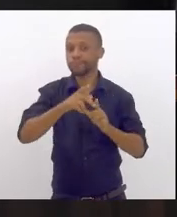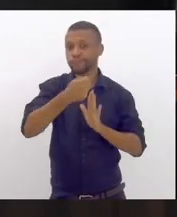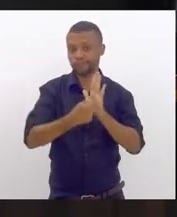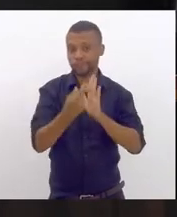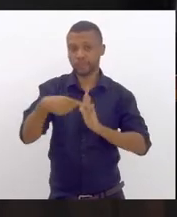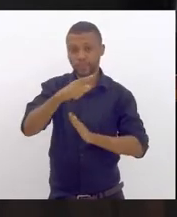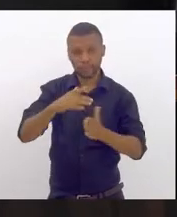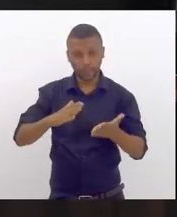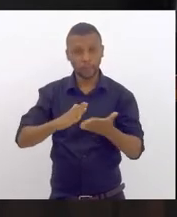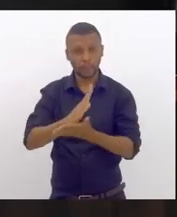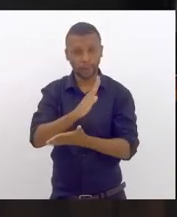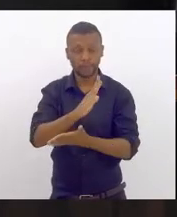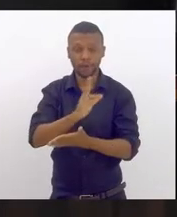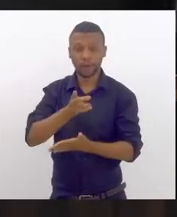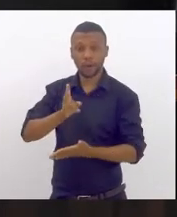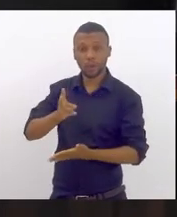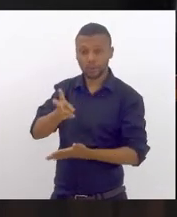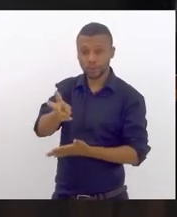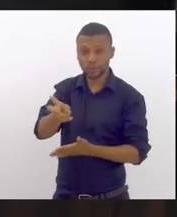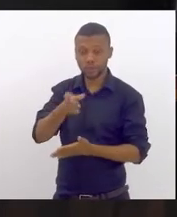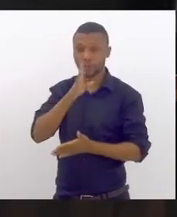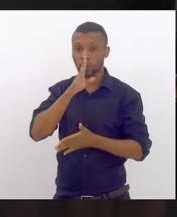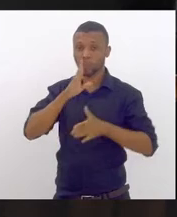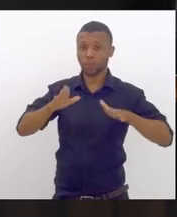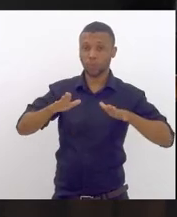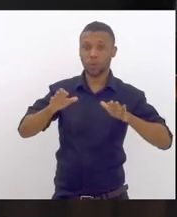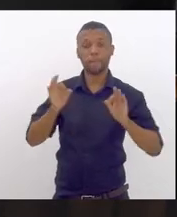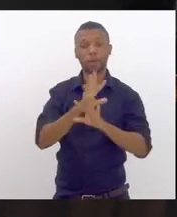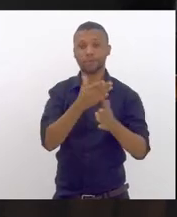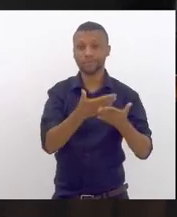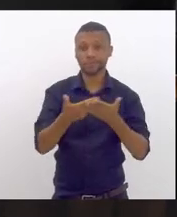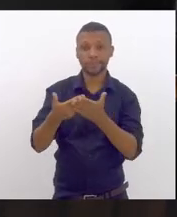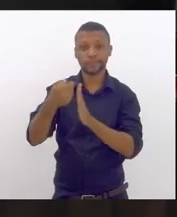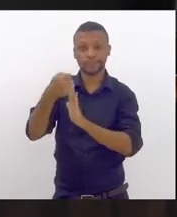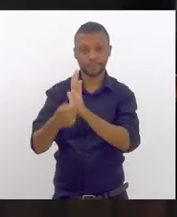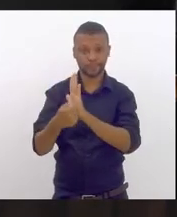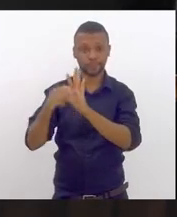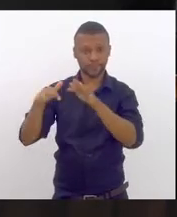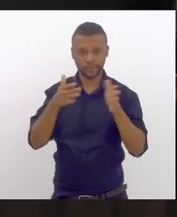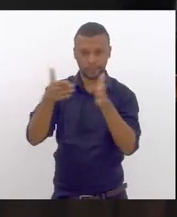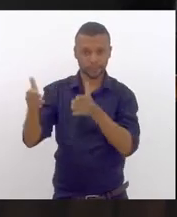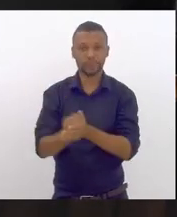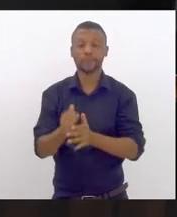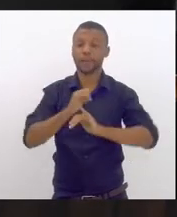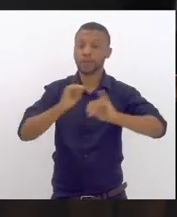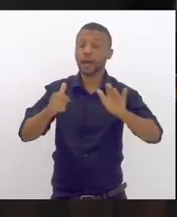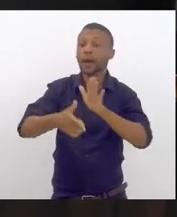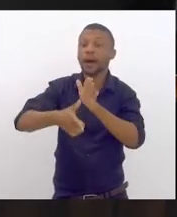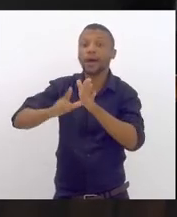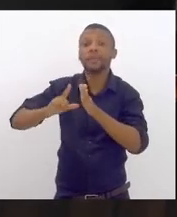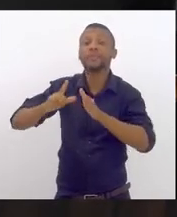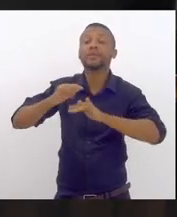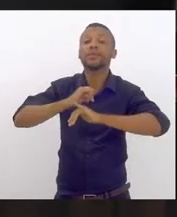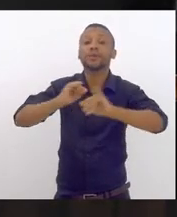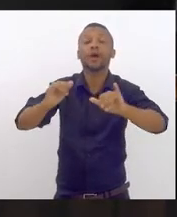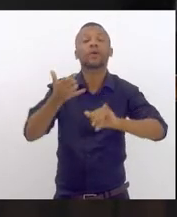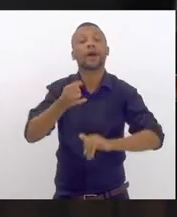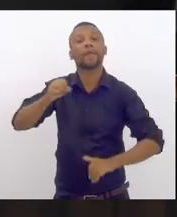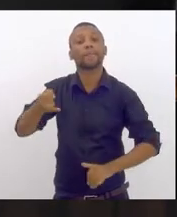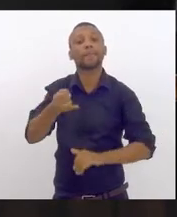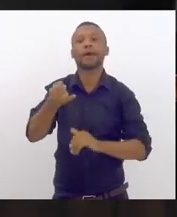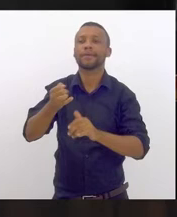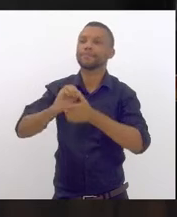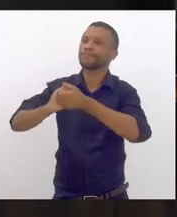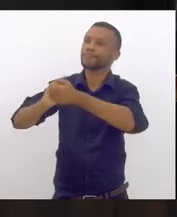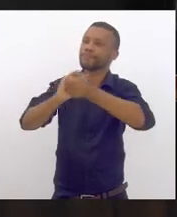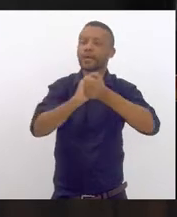aprovam, permaneçam como estão, aprovado, vai a redação final. Anuncio. Antes de anunciar, saudar aqui as